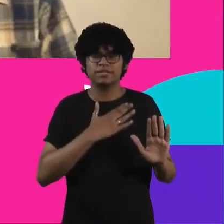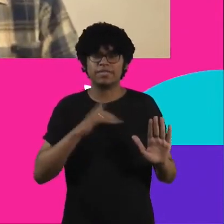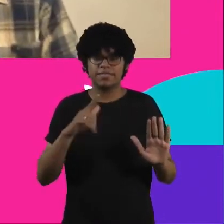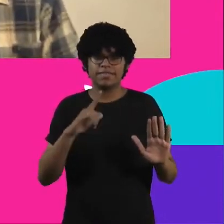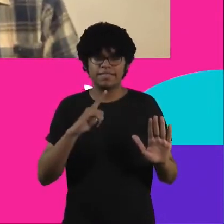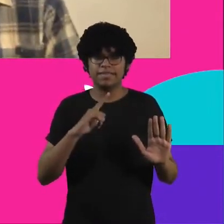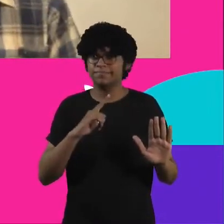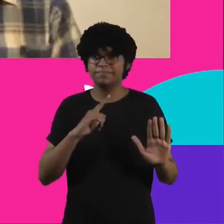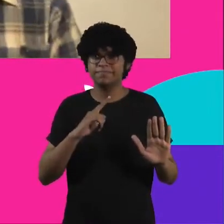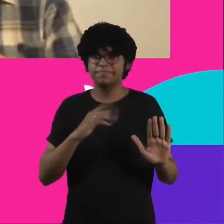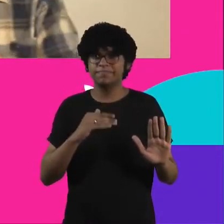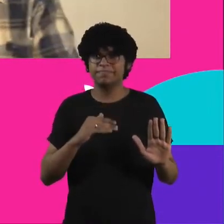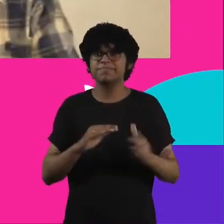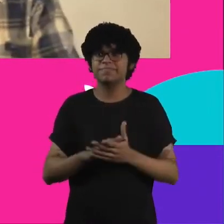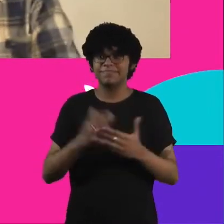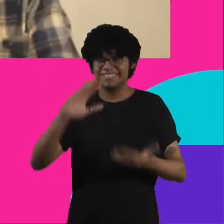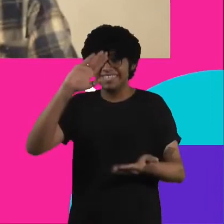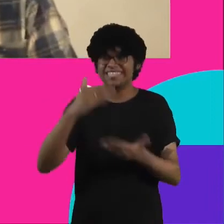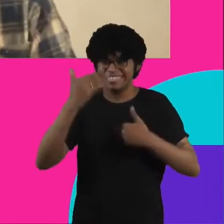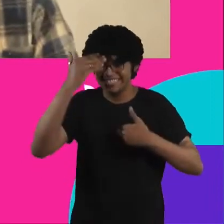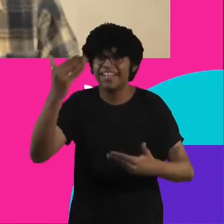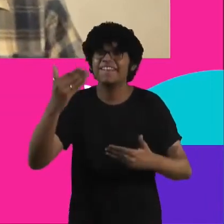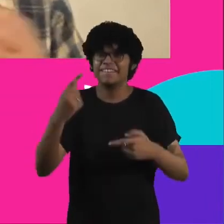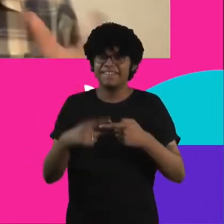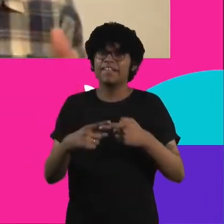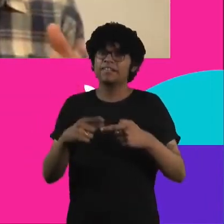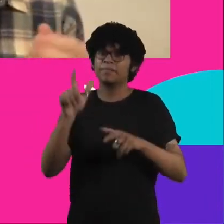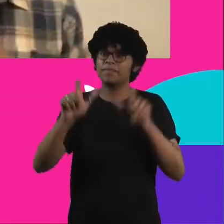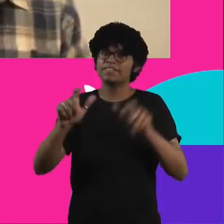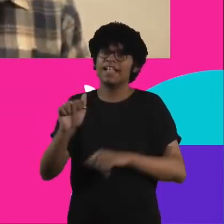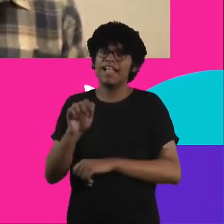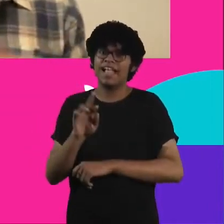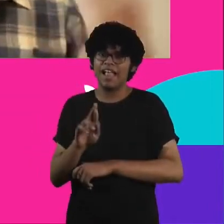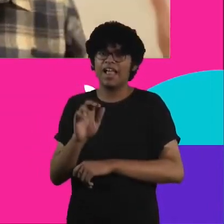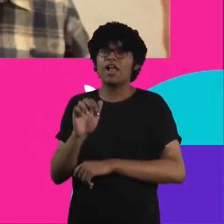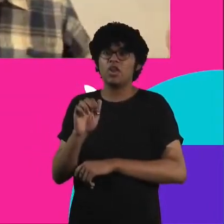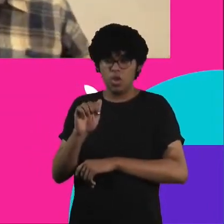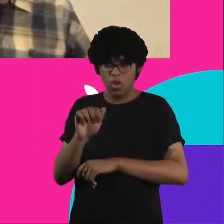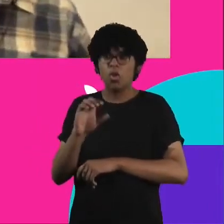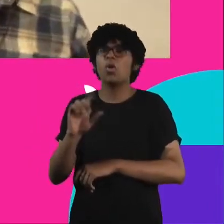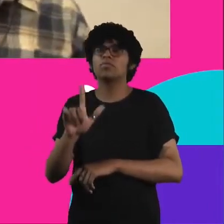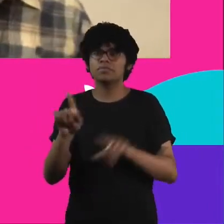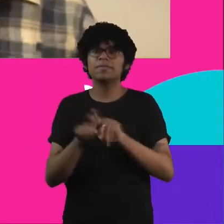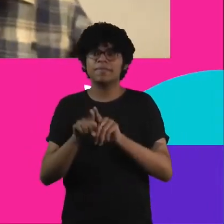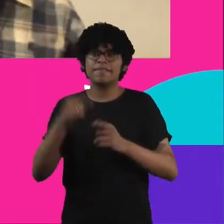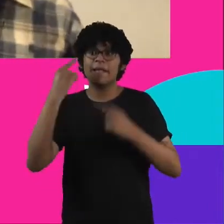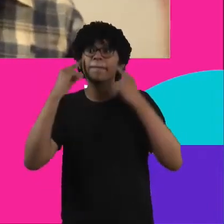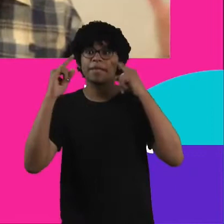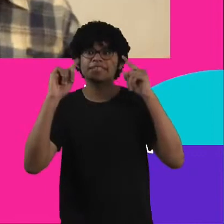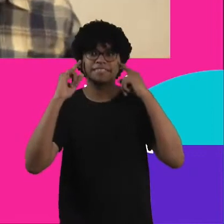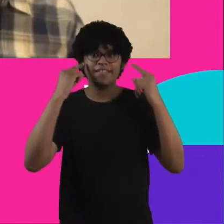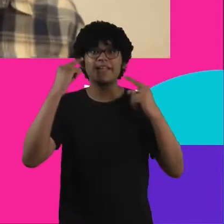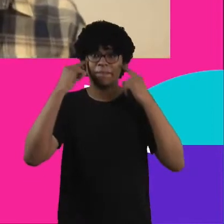grata a pessoas como a Carol, que não só foi parceira nesses projetos, mas que também nos apresentou outros grupos em